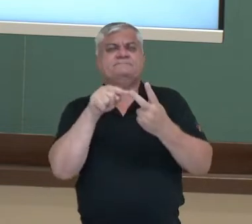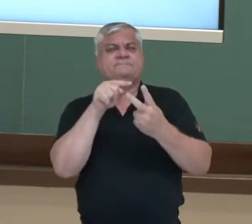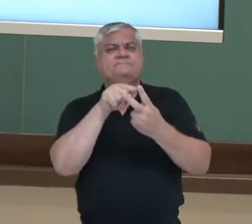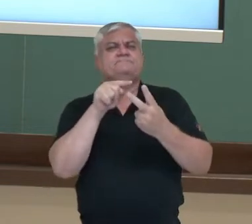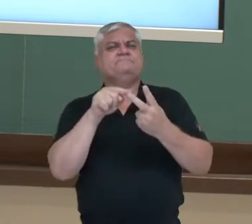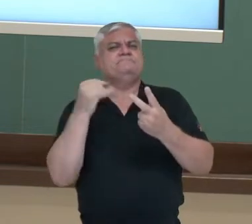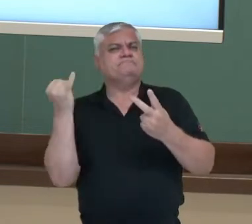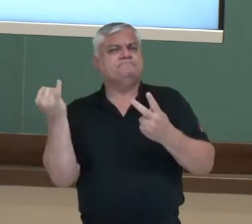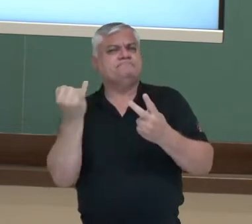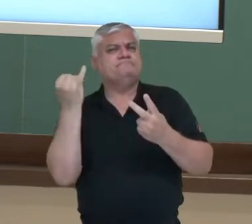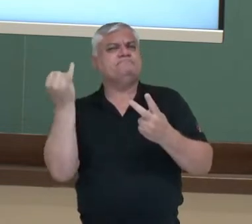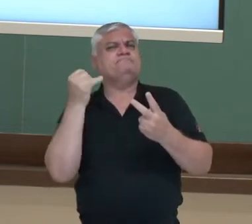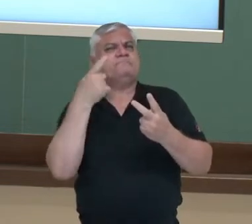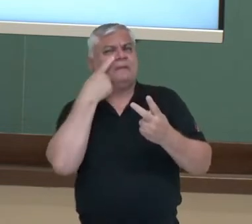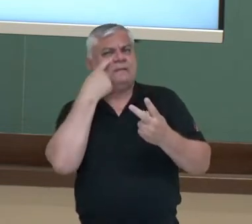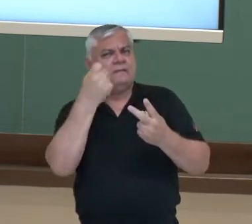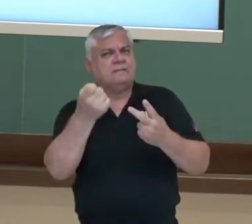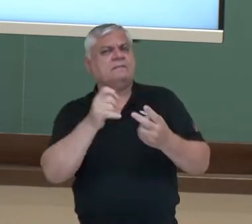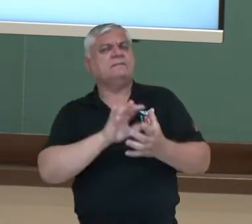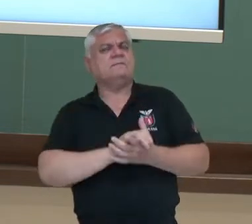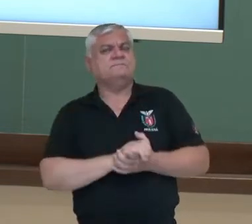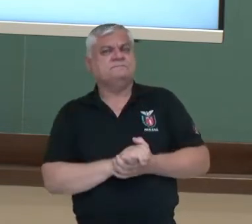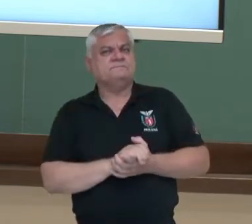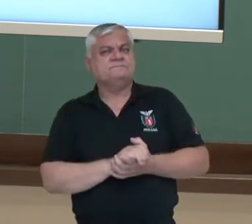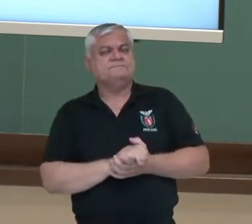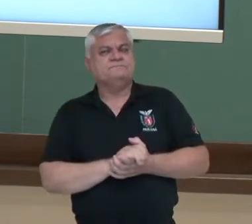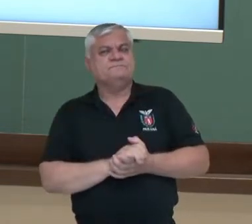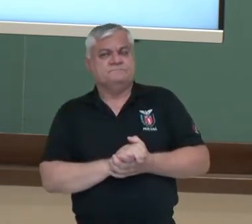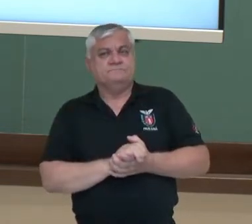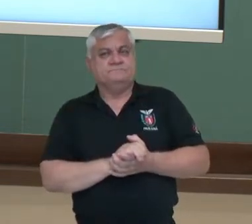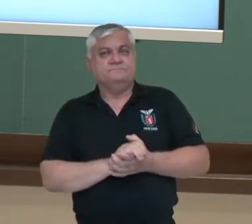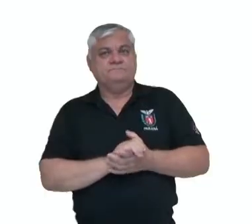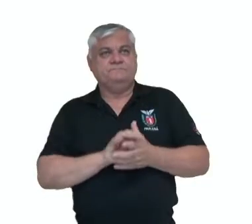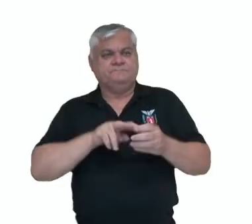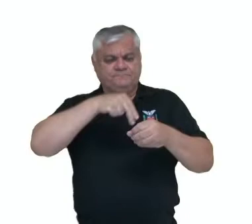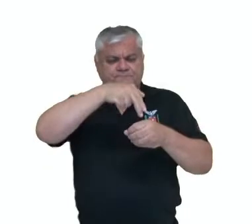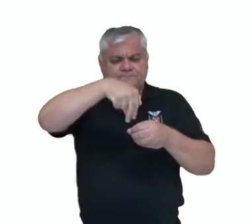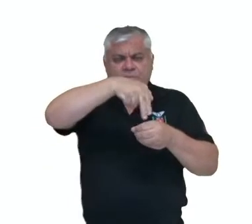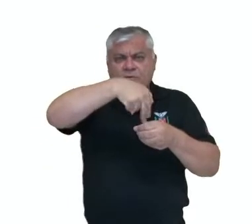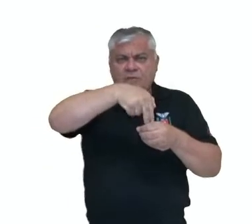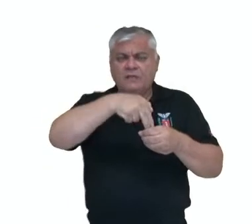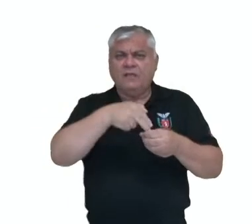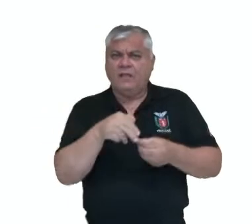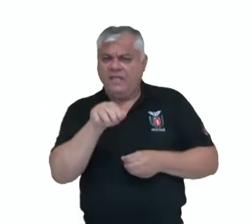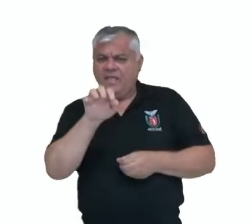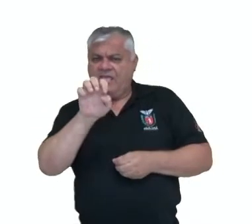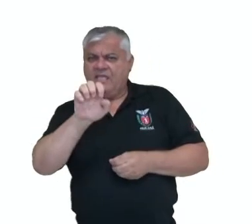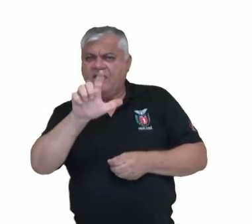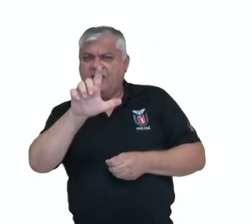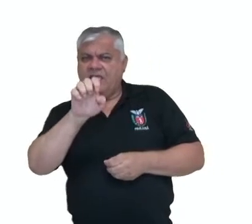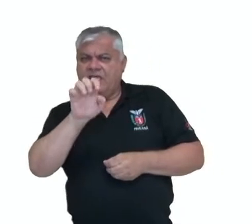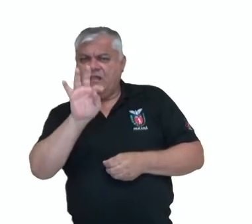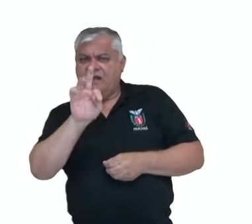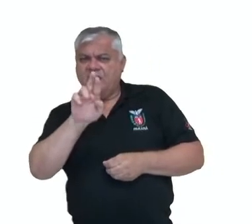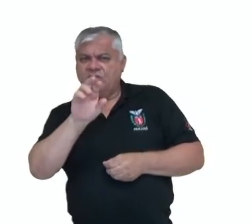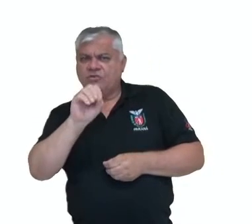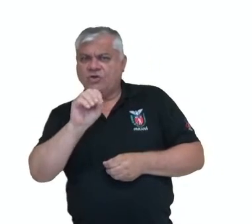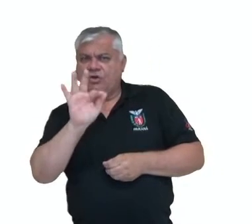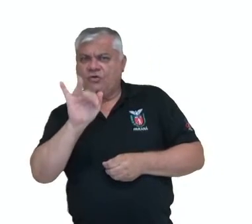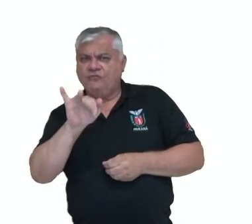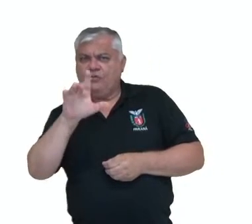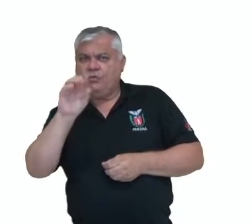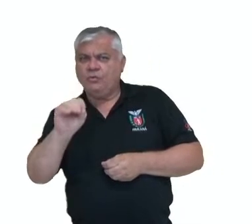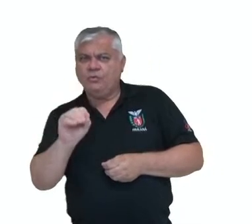pontos interessantíssimos aqui para você. O nucleófilo e o eletrófilo. Quem é quem